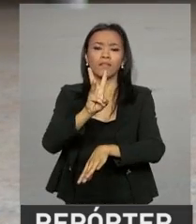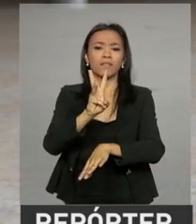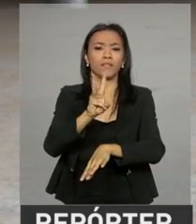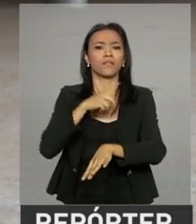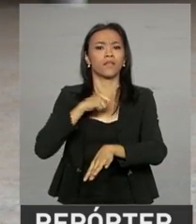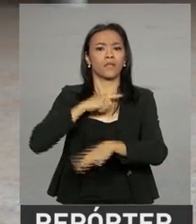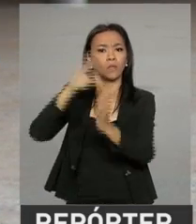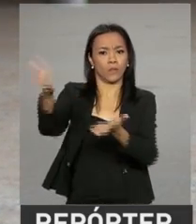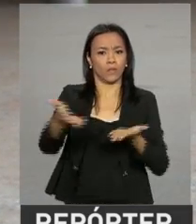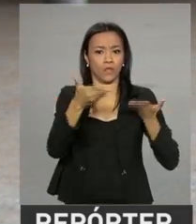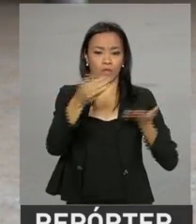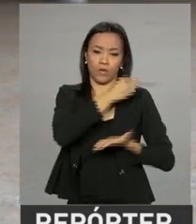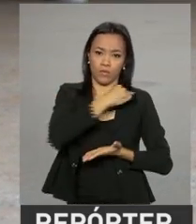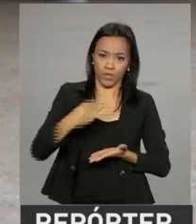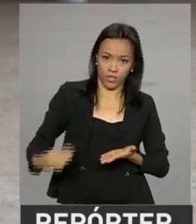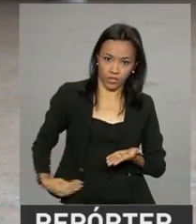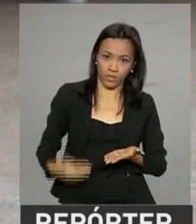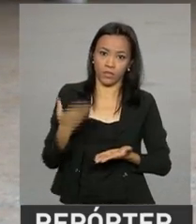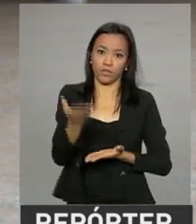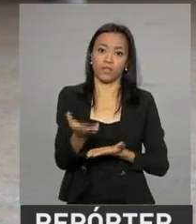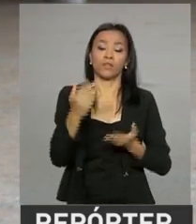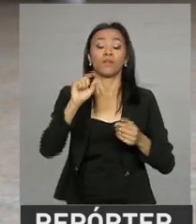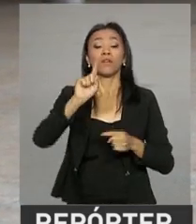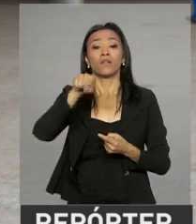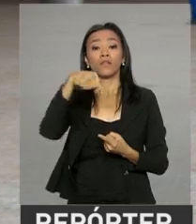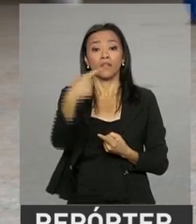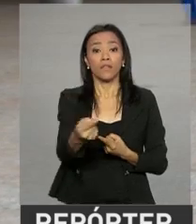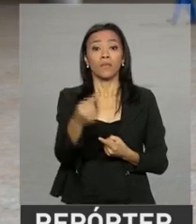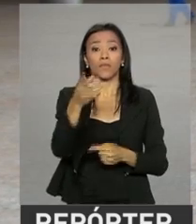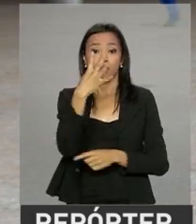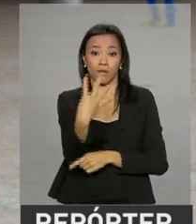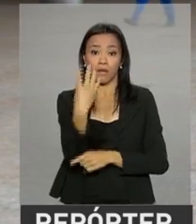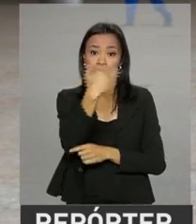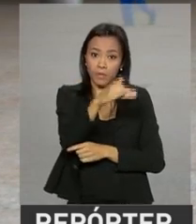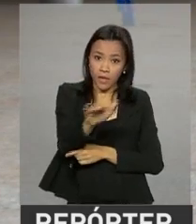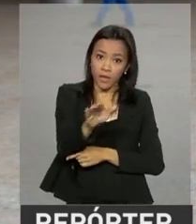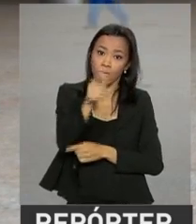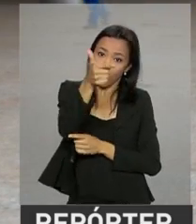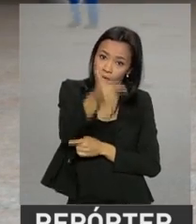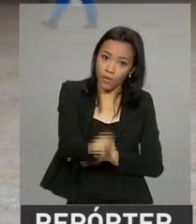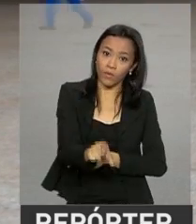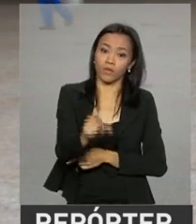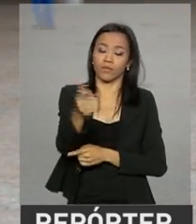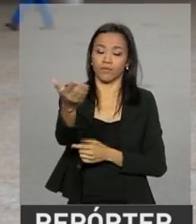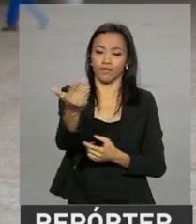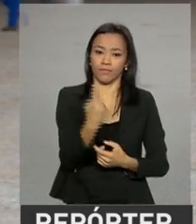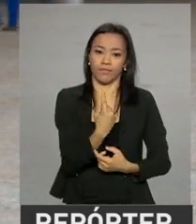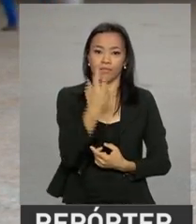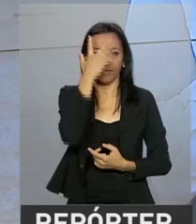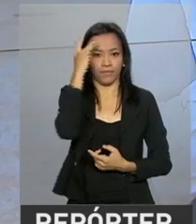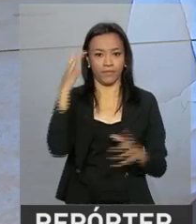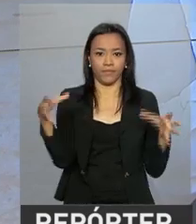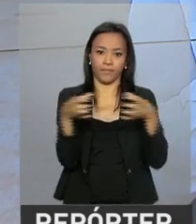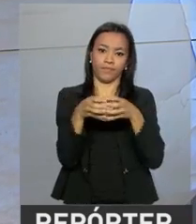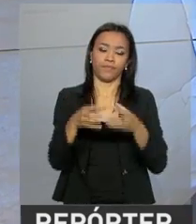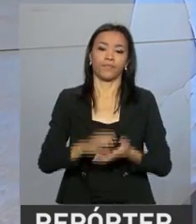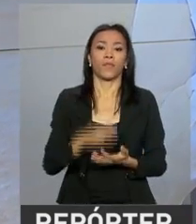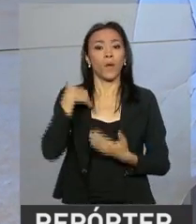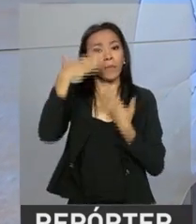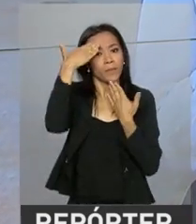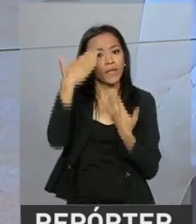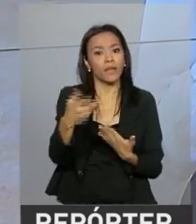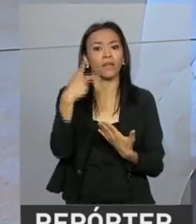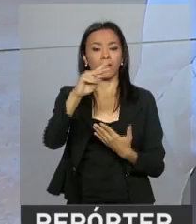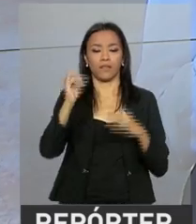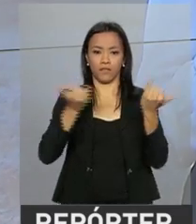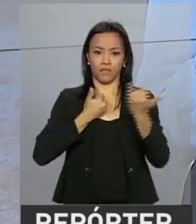o ministro das cidades, Bruno Araújo, e logo depois, às 4h30, o senador Omar Aziz. Renata. Obrigada, Paola, pelas